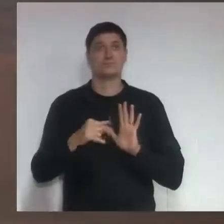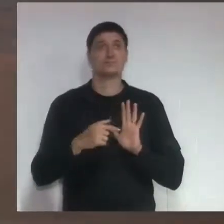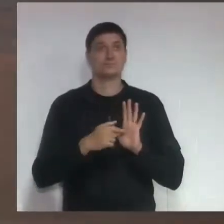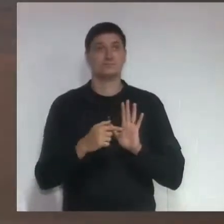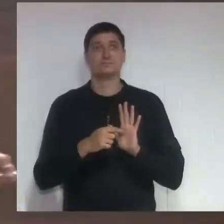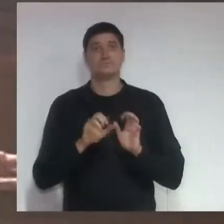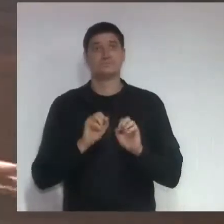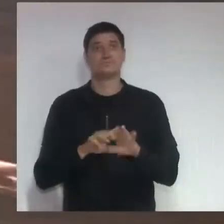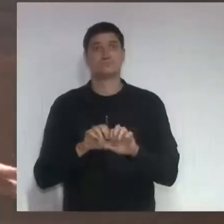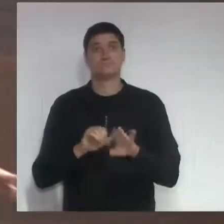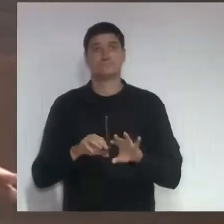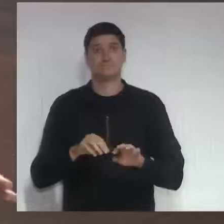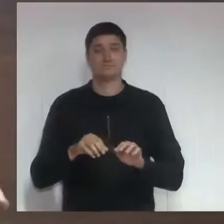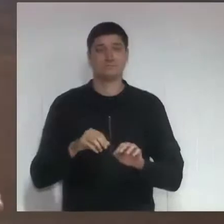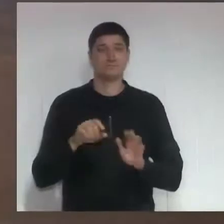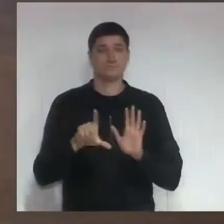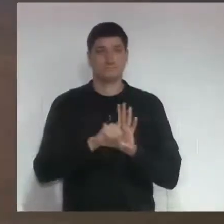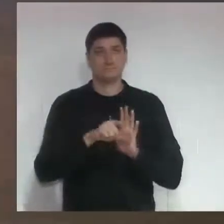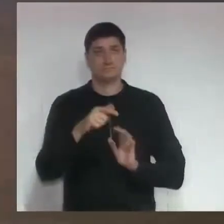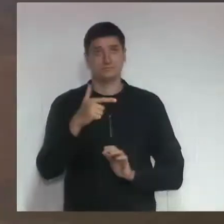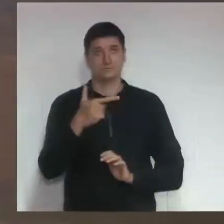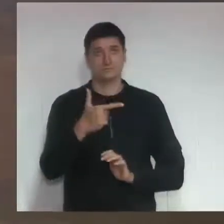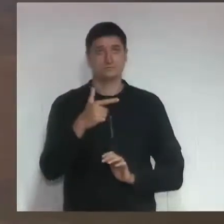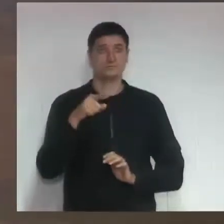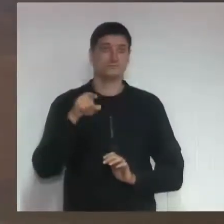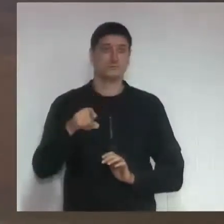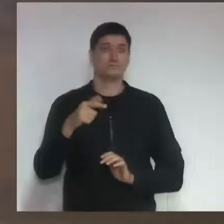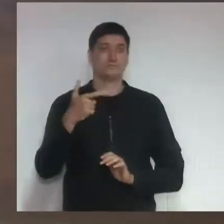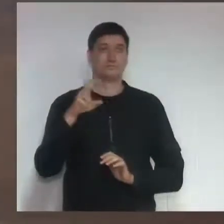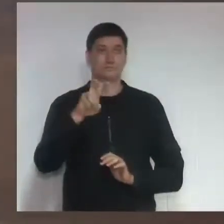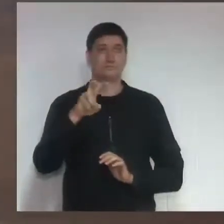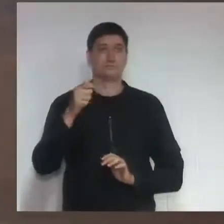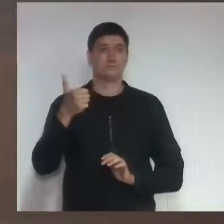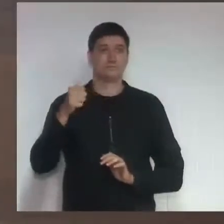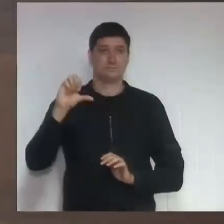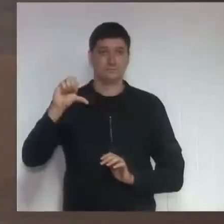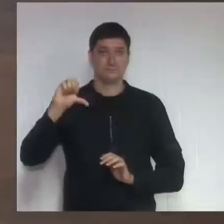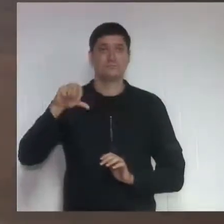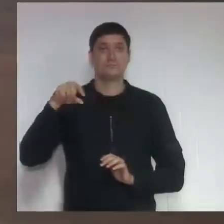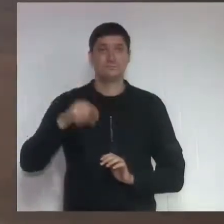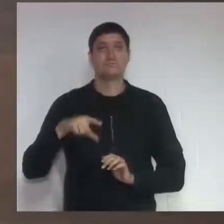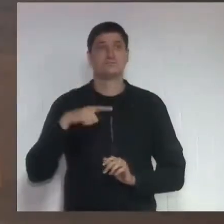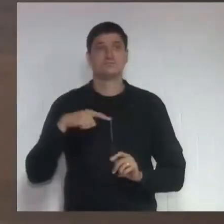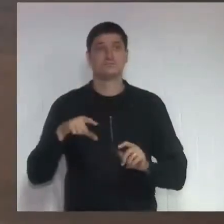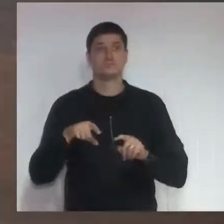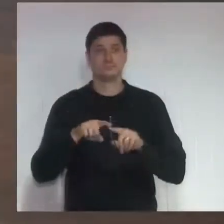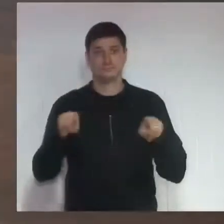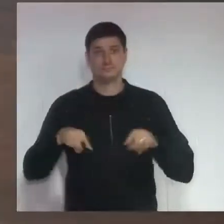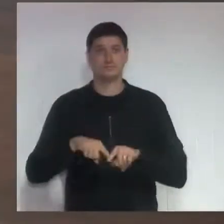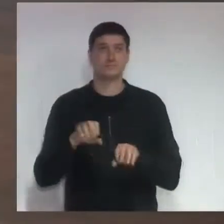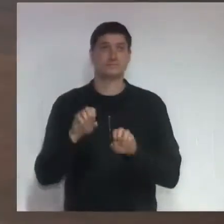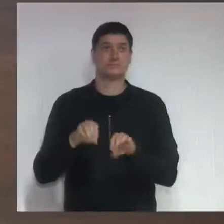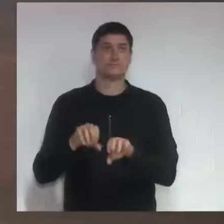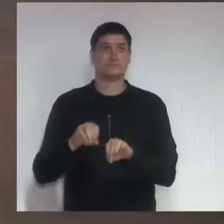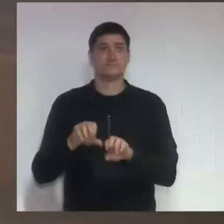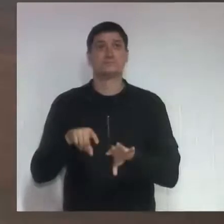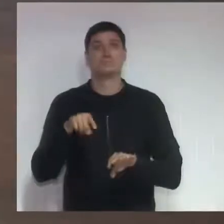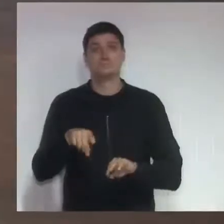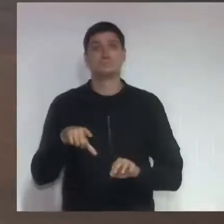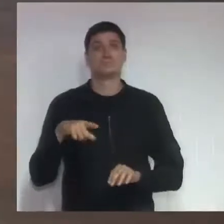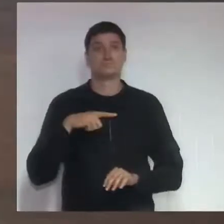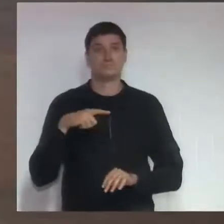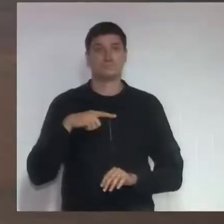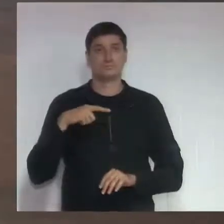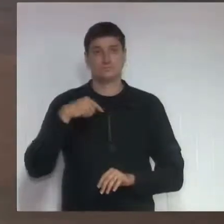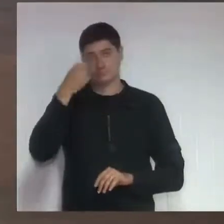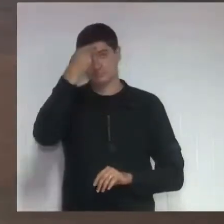Então, a Lei 12.519, ela incluiu no calendário escolar a conscientização. Não é? Então, a conscientização passa a ser